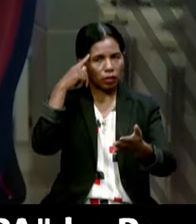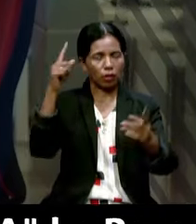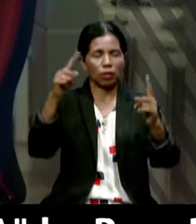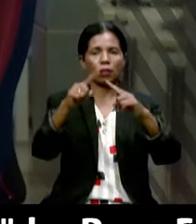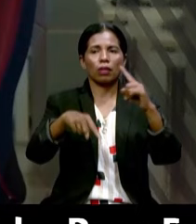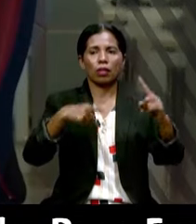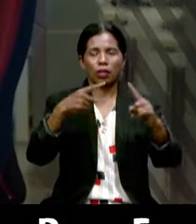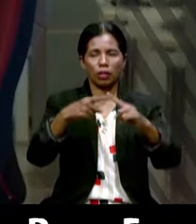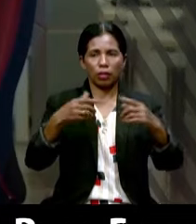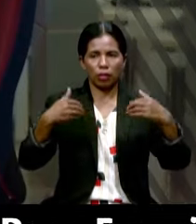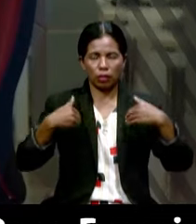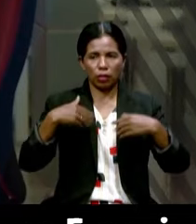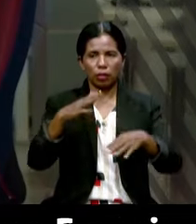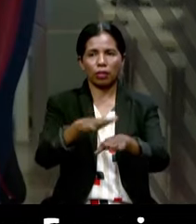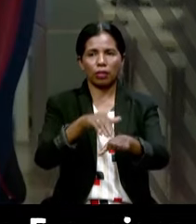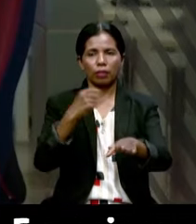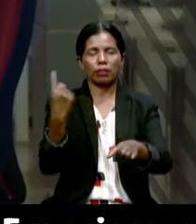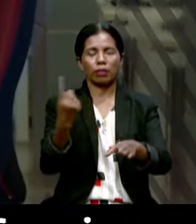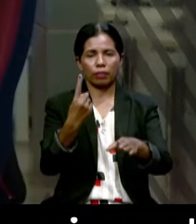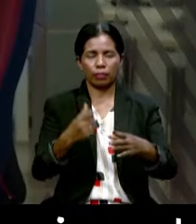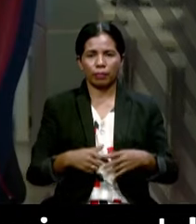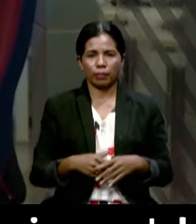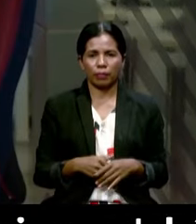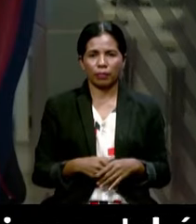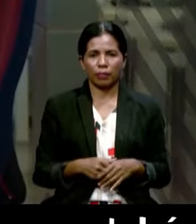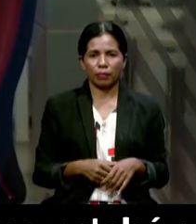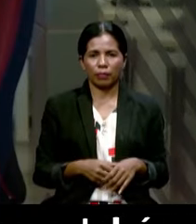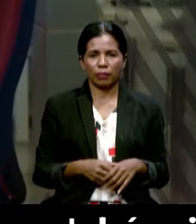banheira e a recrutamento permanente.